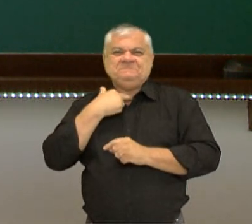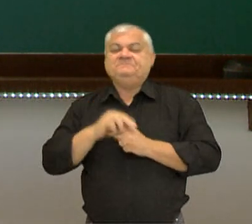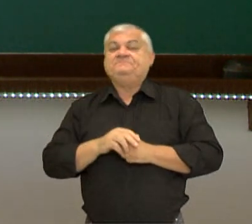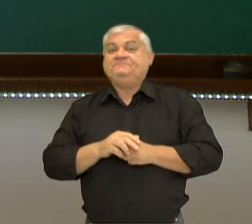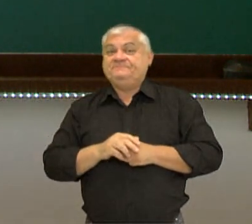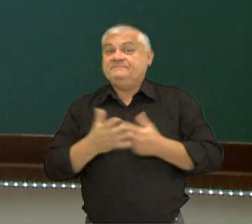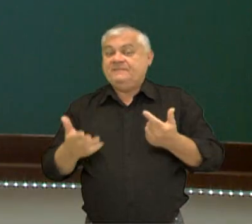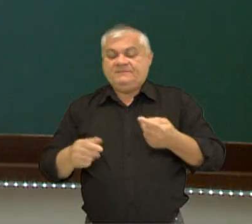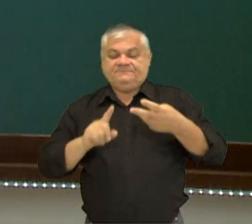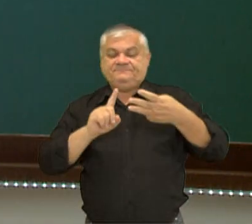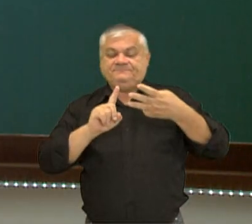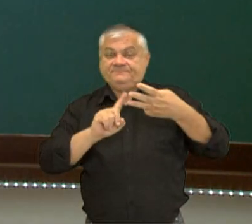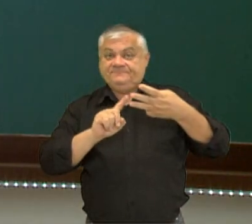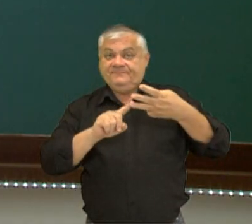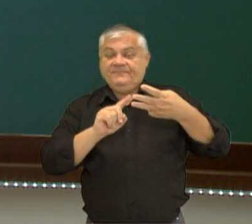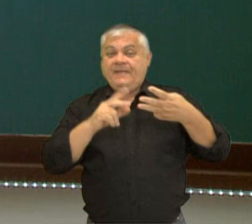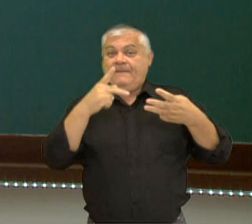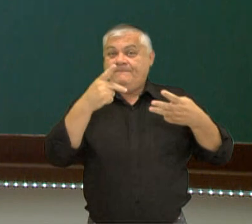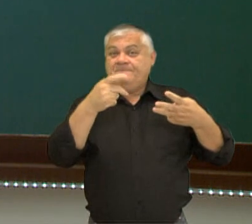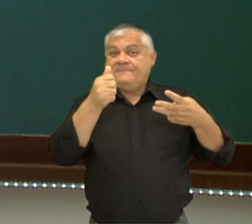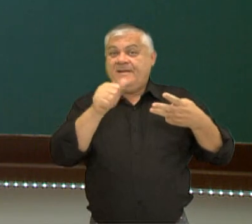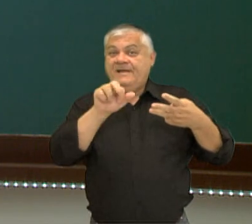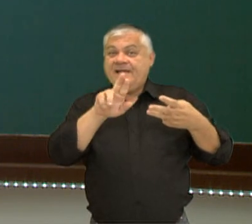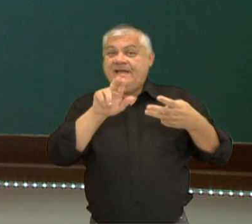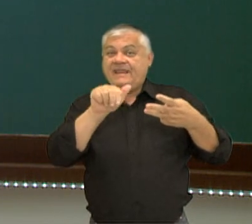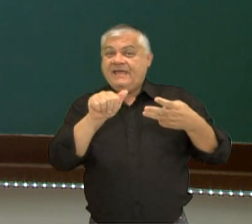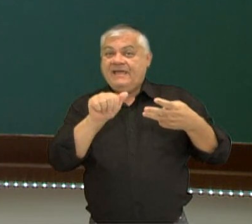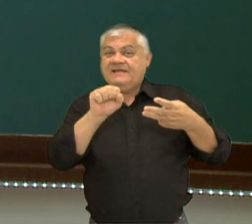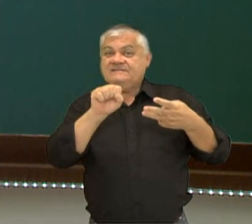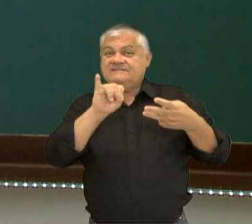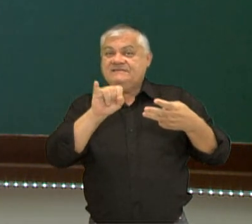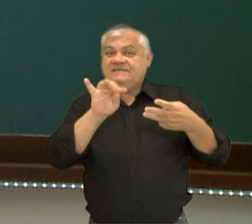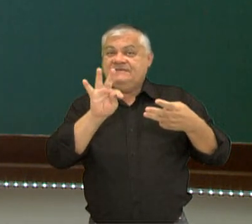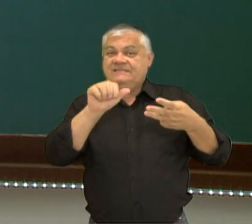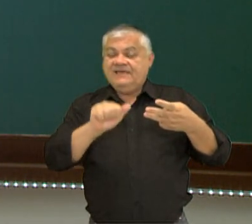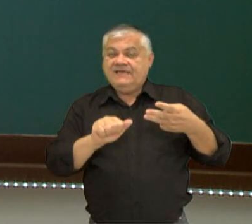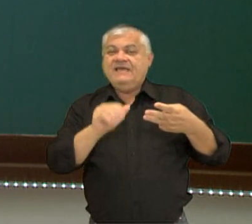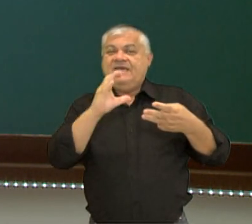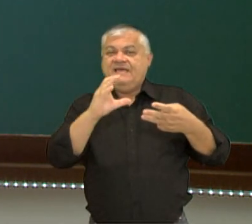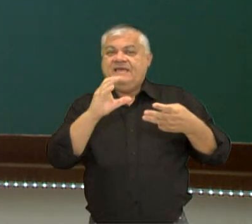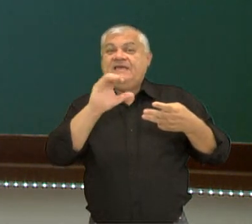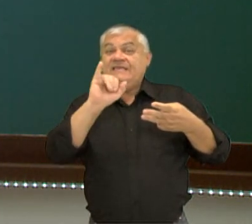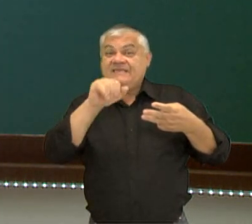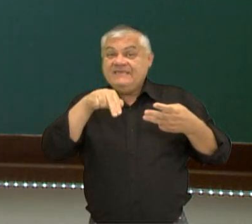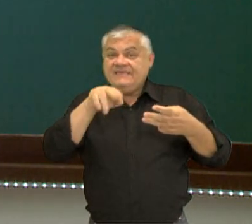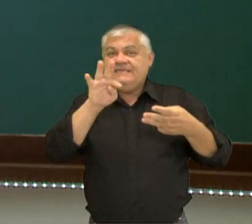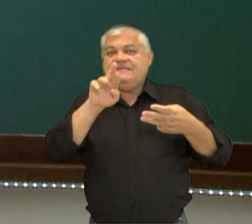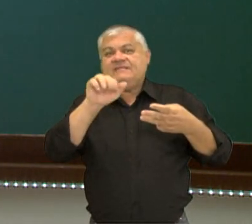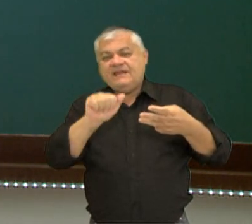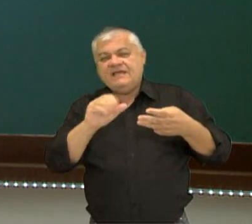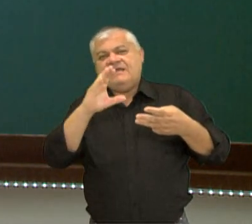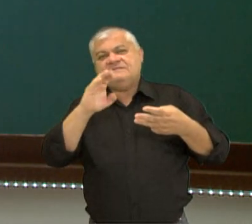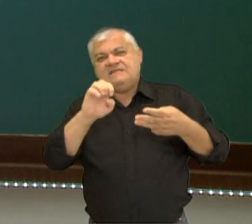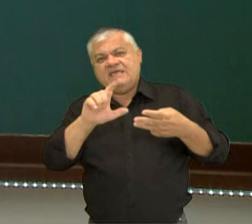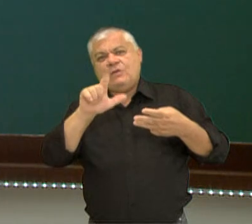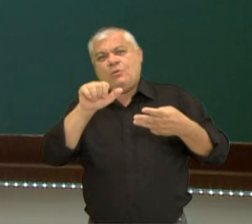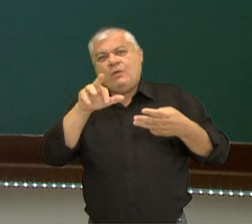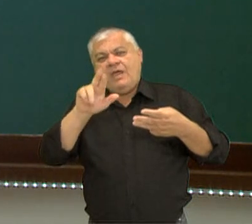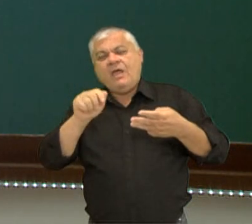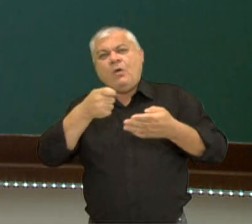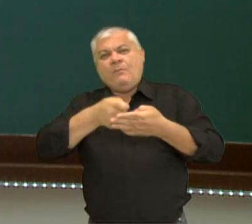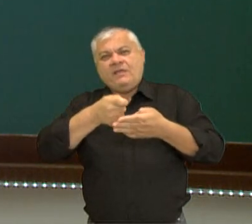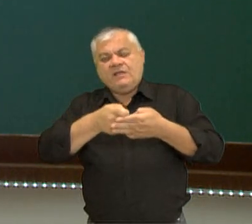termo parasitas intracelulares obrigatórios, o que isso significa? Parasita é aquele